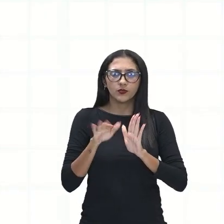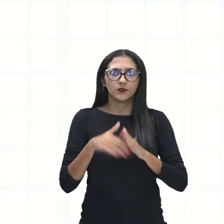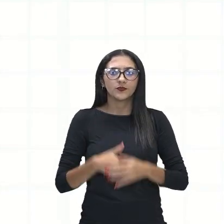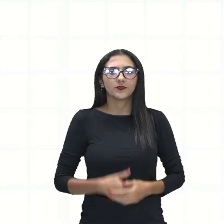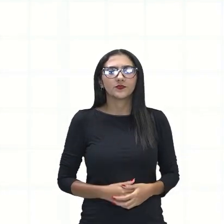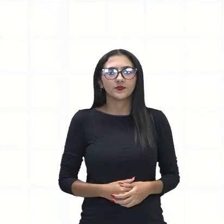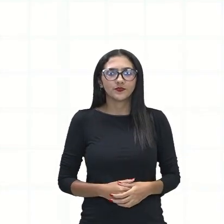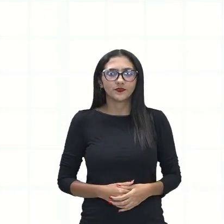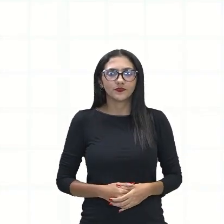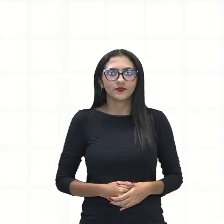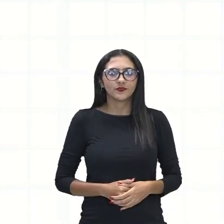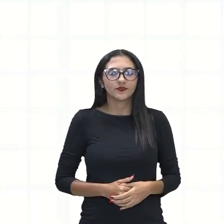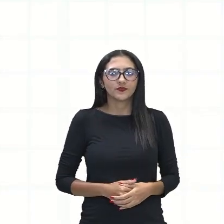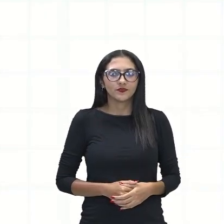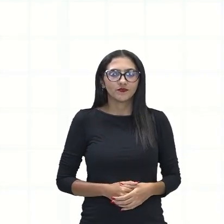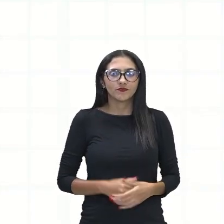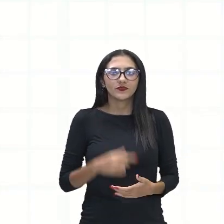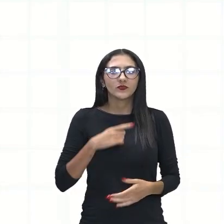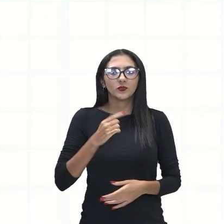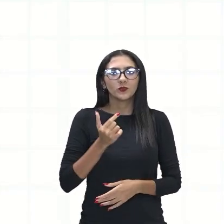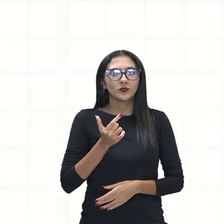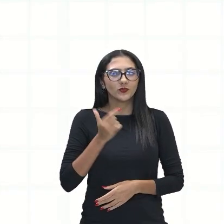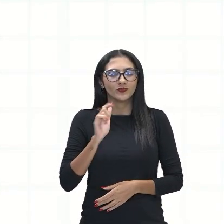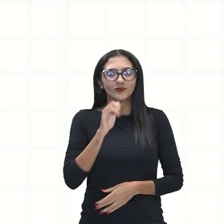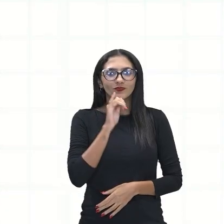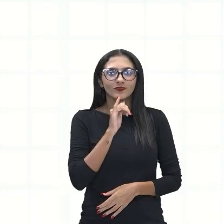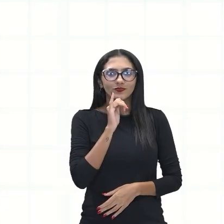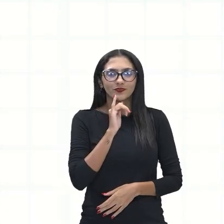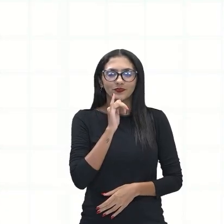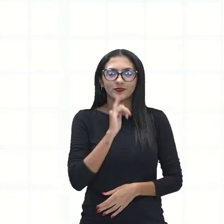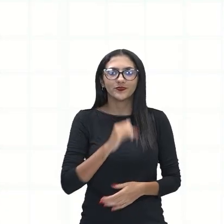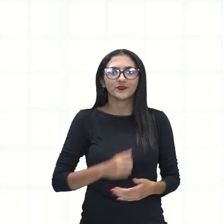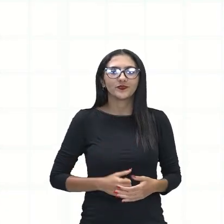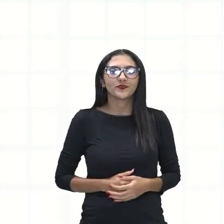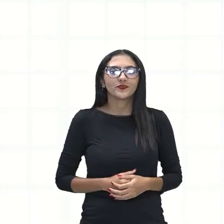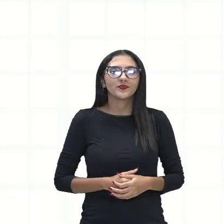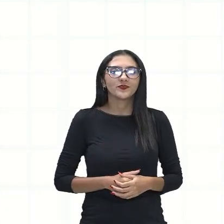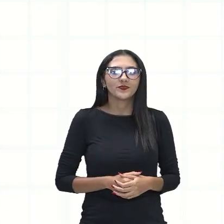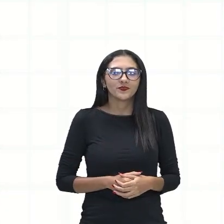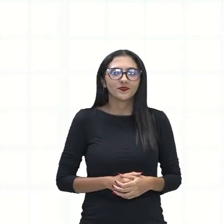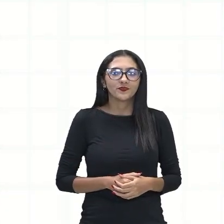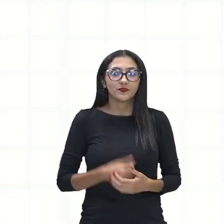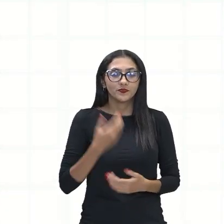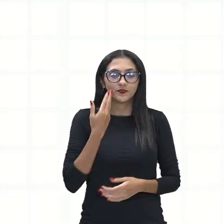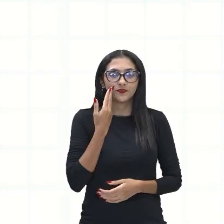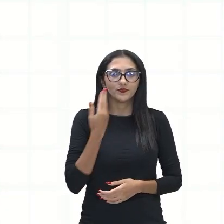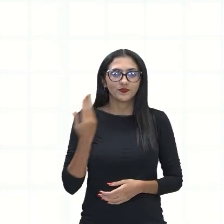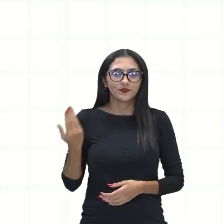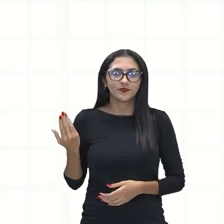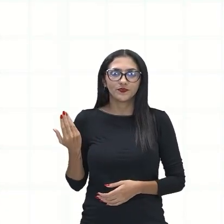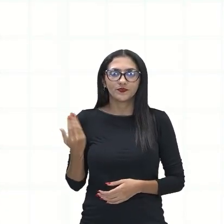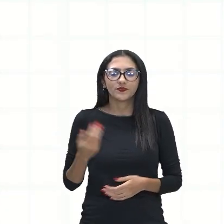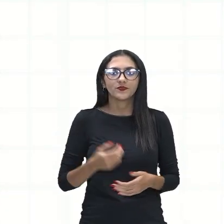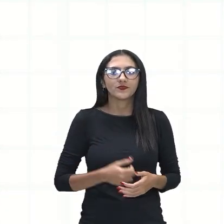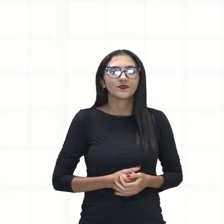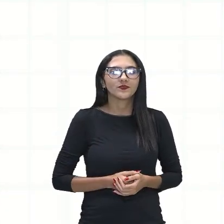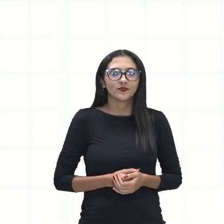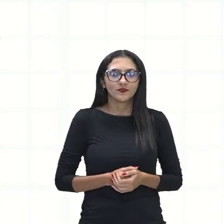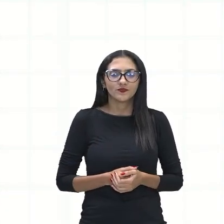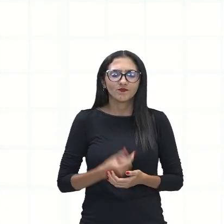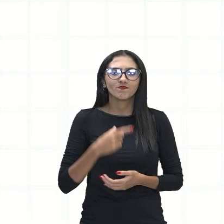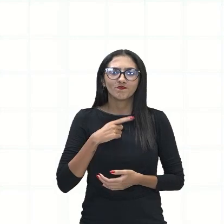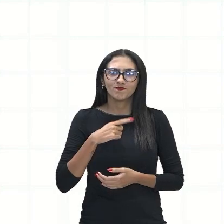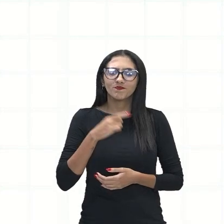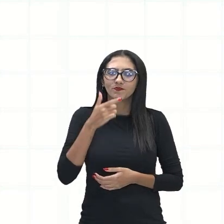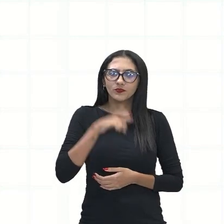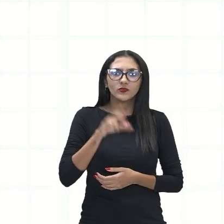adiante que nós temos mais exemplos aqui. Nós temos mais um exemplo aqui. Book, nós falamos muito dele,